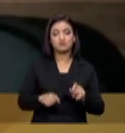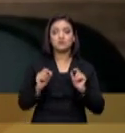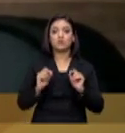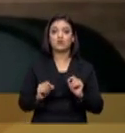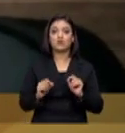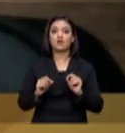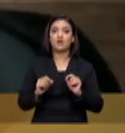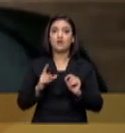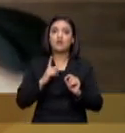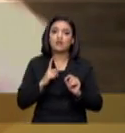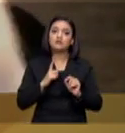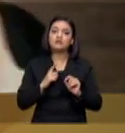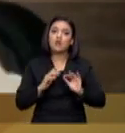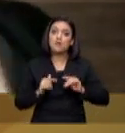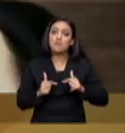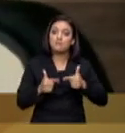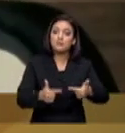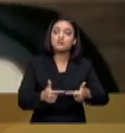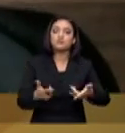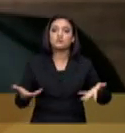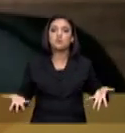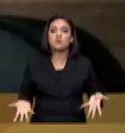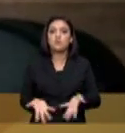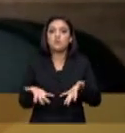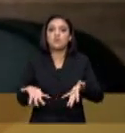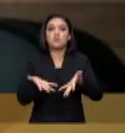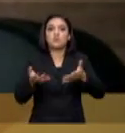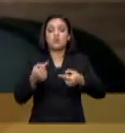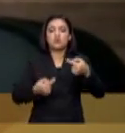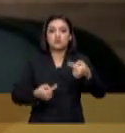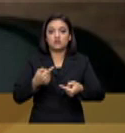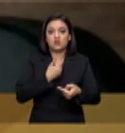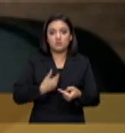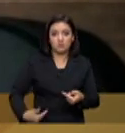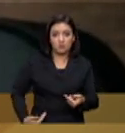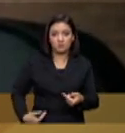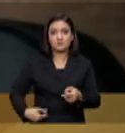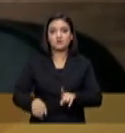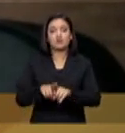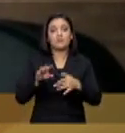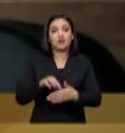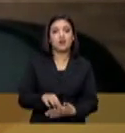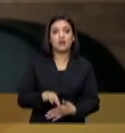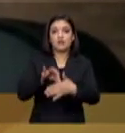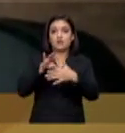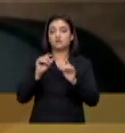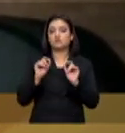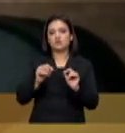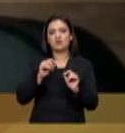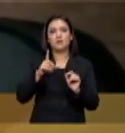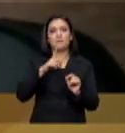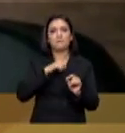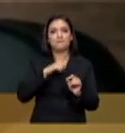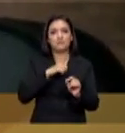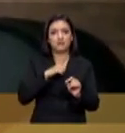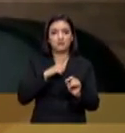políticas públicas e devem ser líderes de uma plataforma comum para